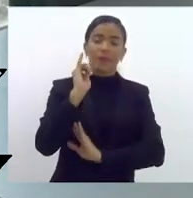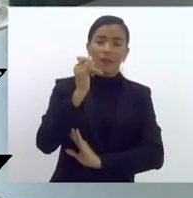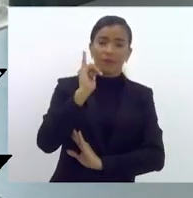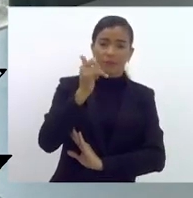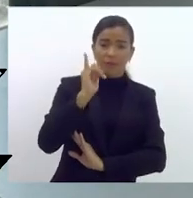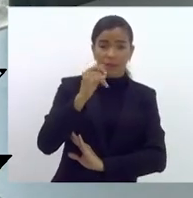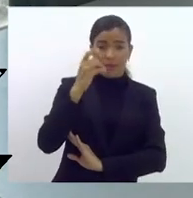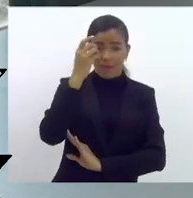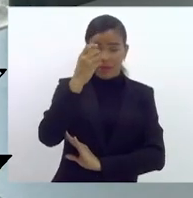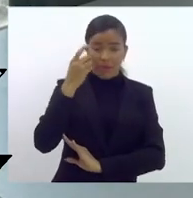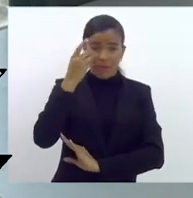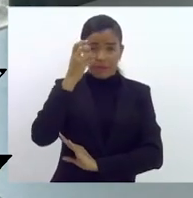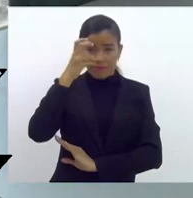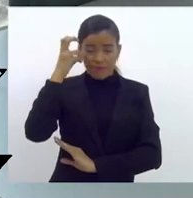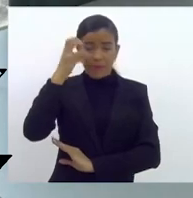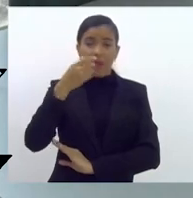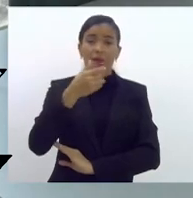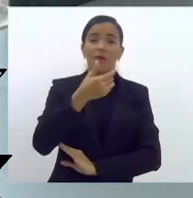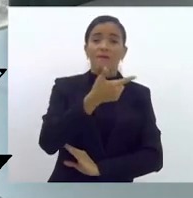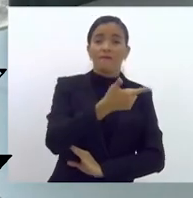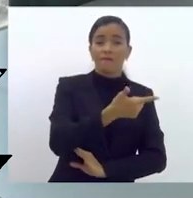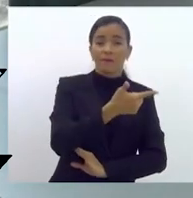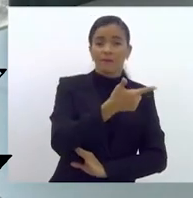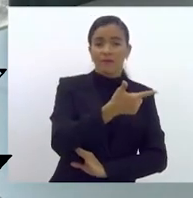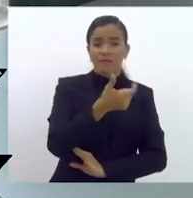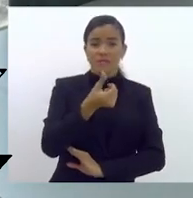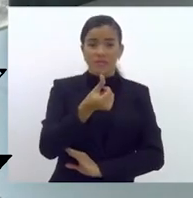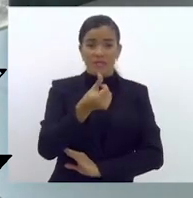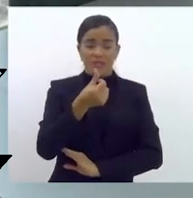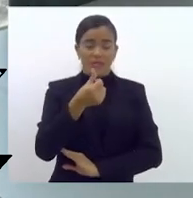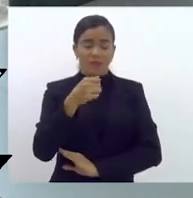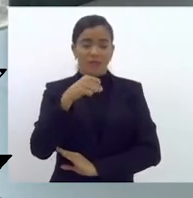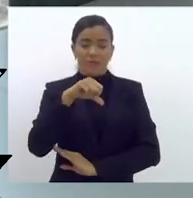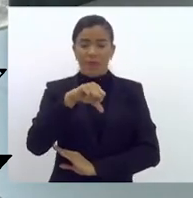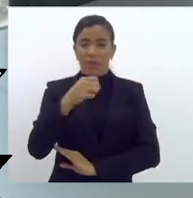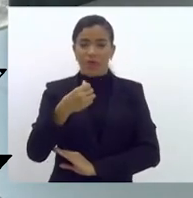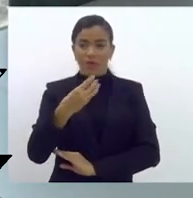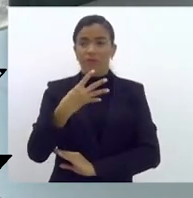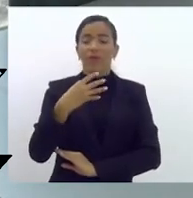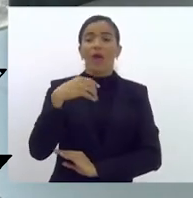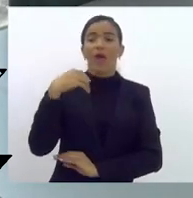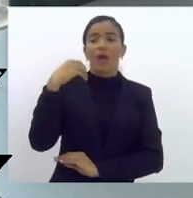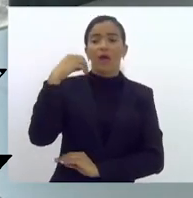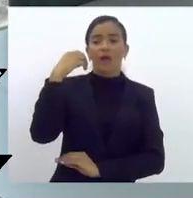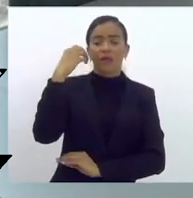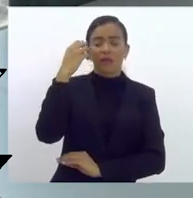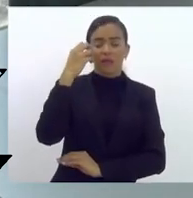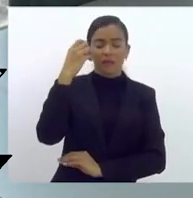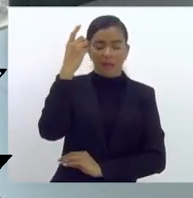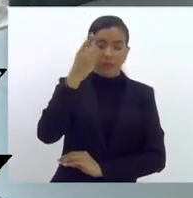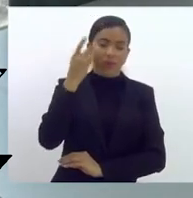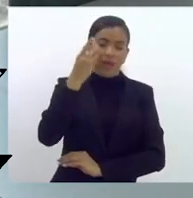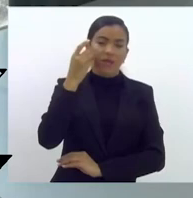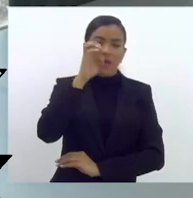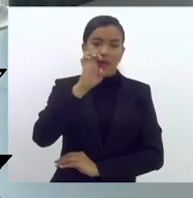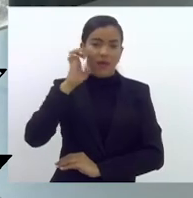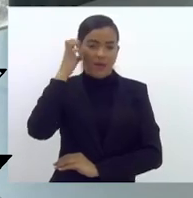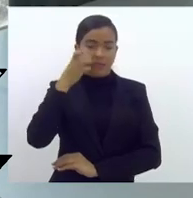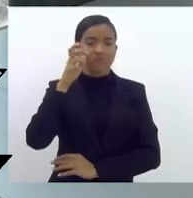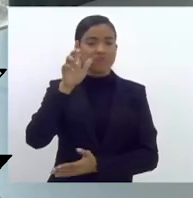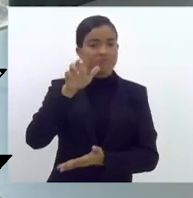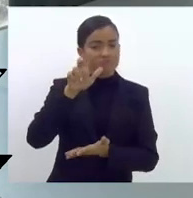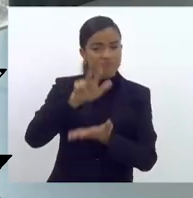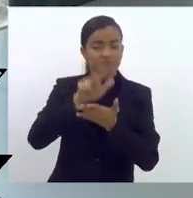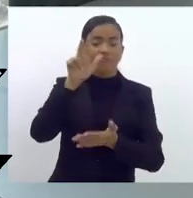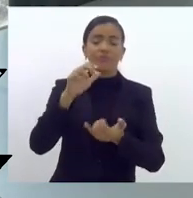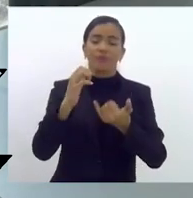Verônica é o pl659 de 23 de autoria da deputada Érica taki morto que declara Patrimônio Histórico cultural